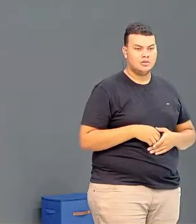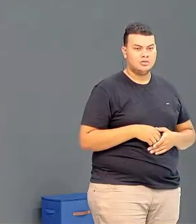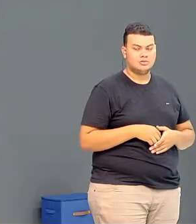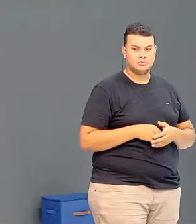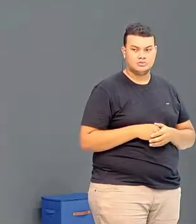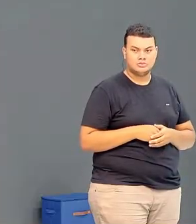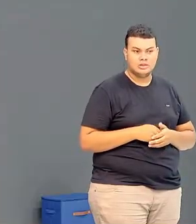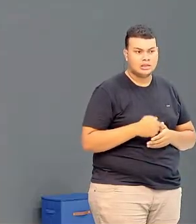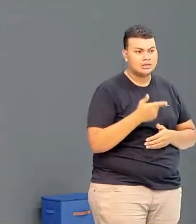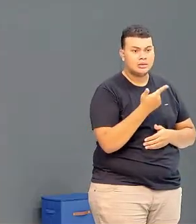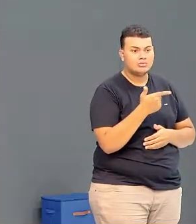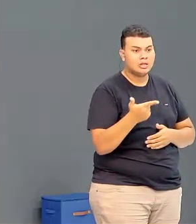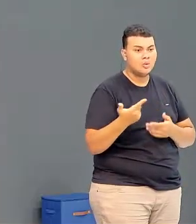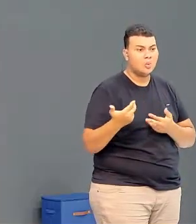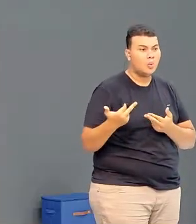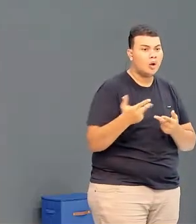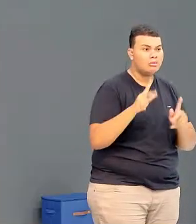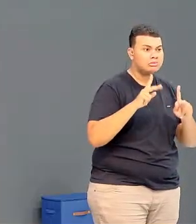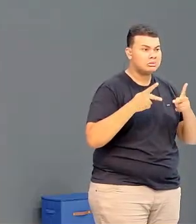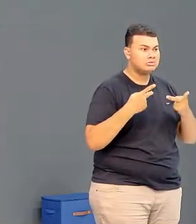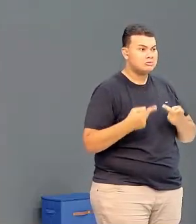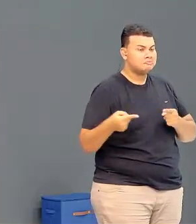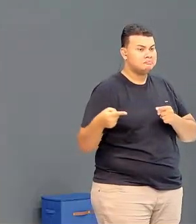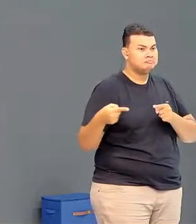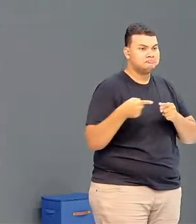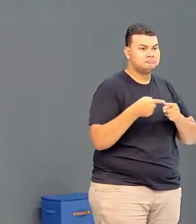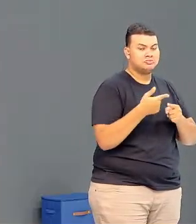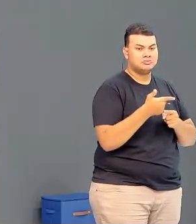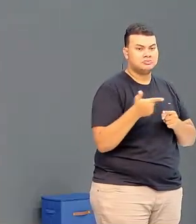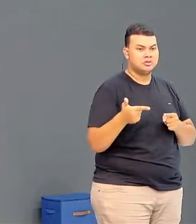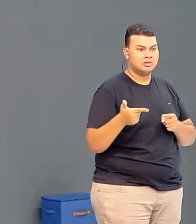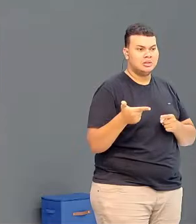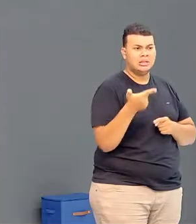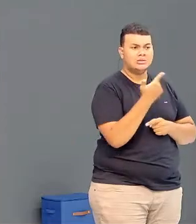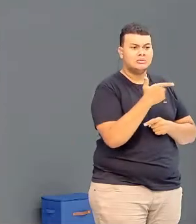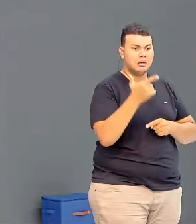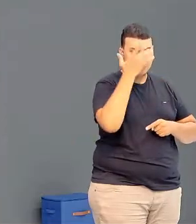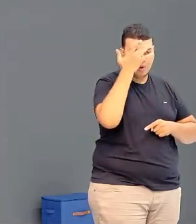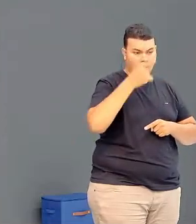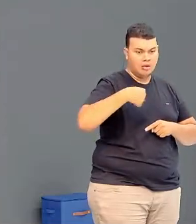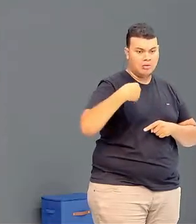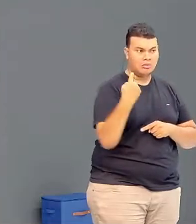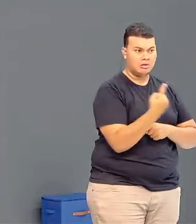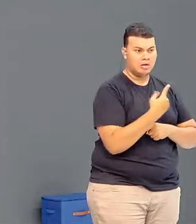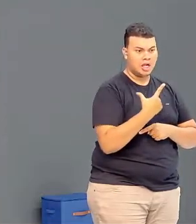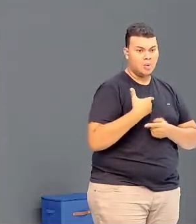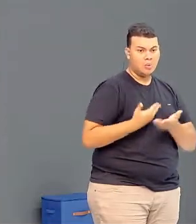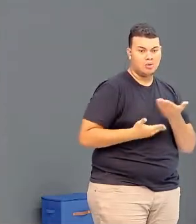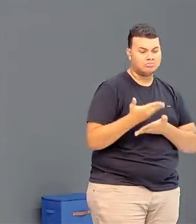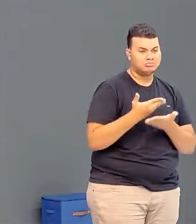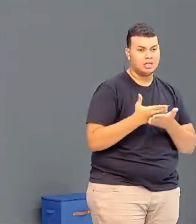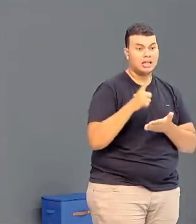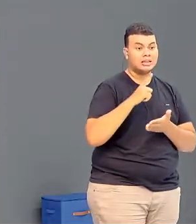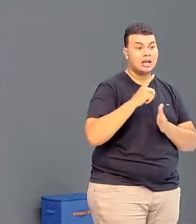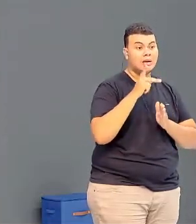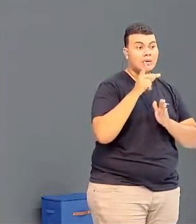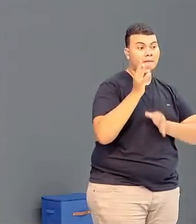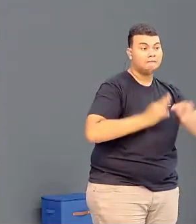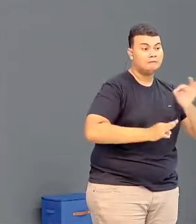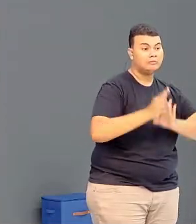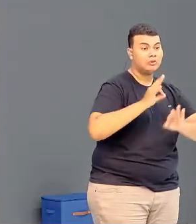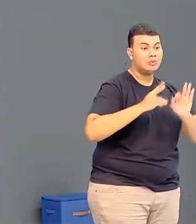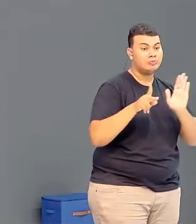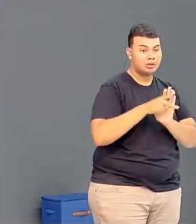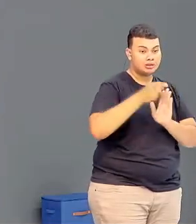Gente, não tem a ver com o ser humano, não tem a ver com pessoas. Há um plano